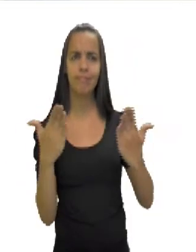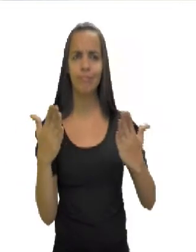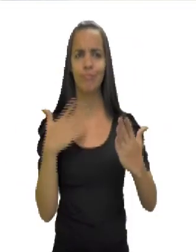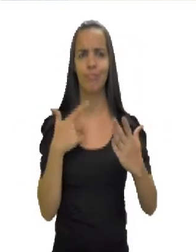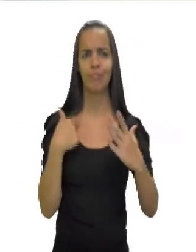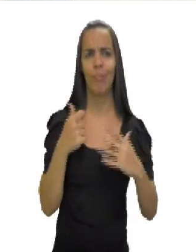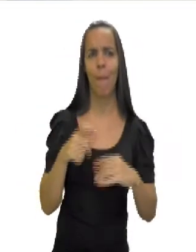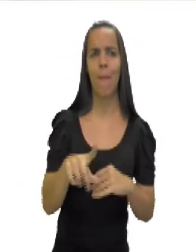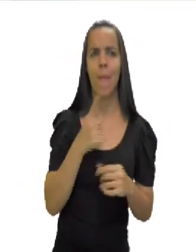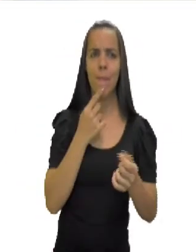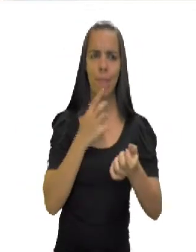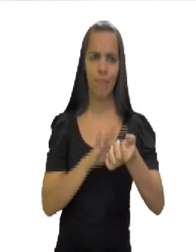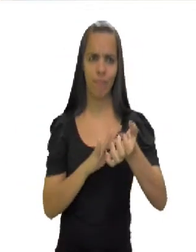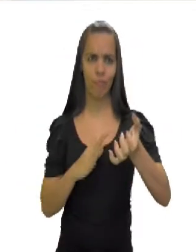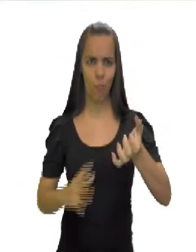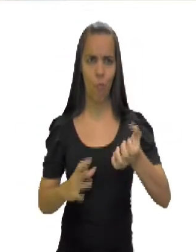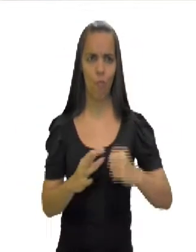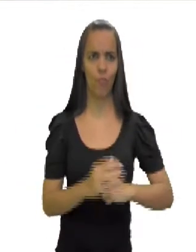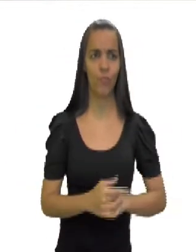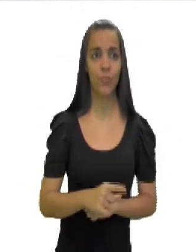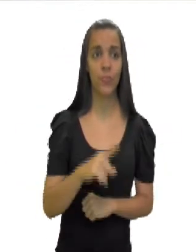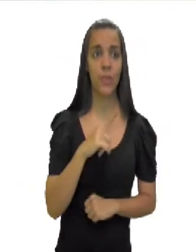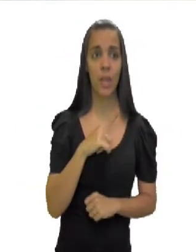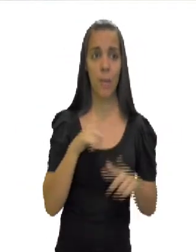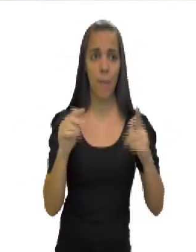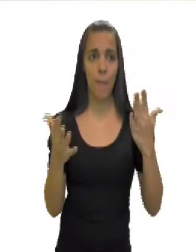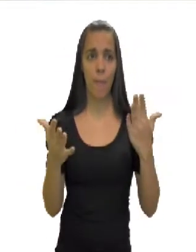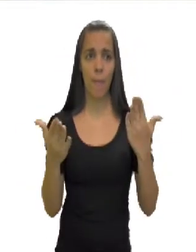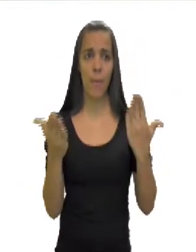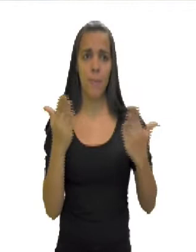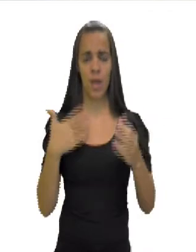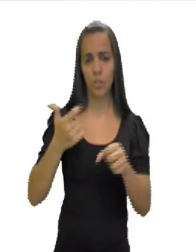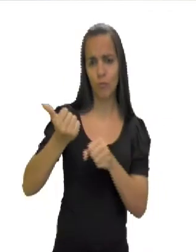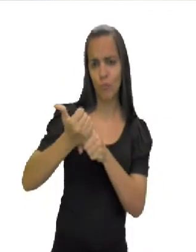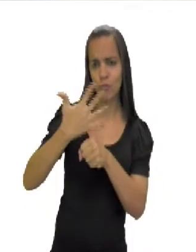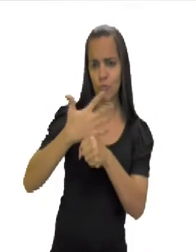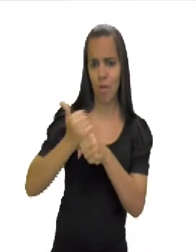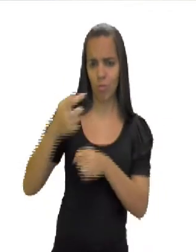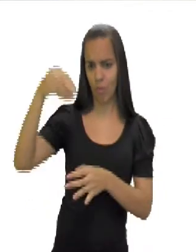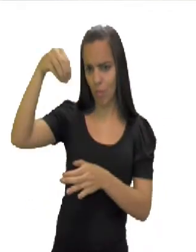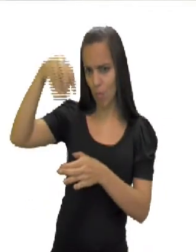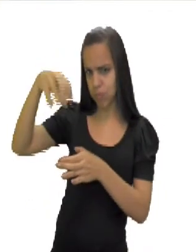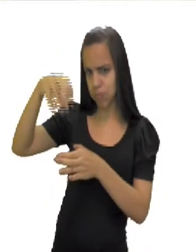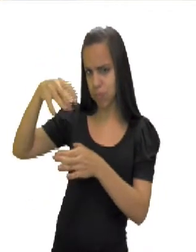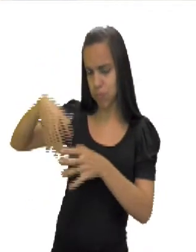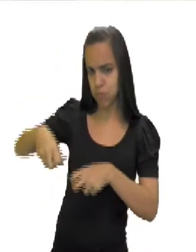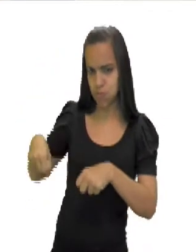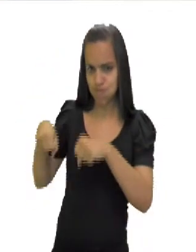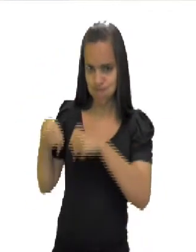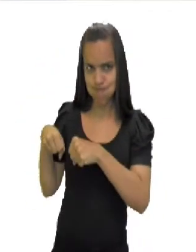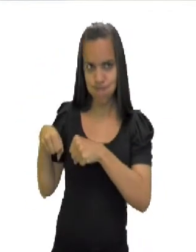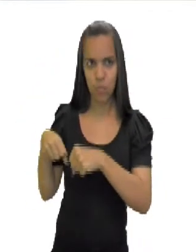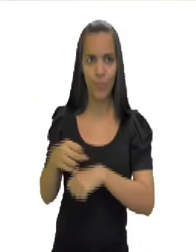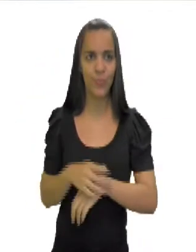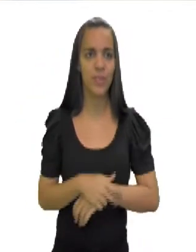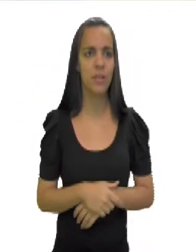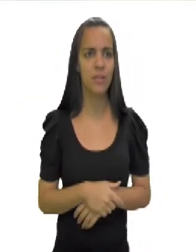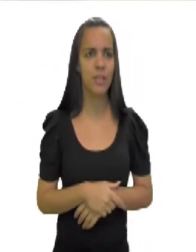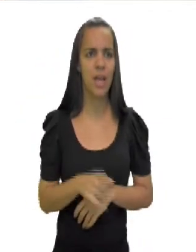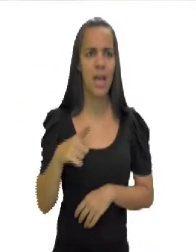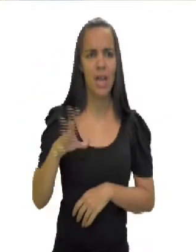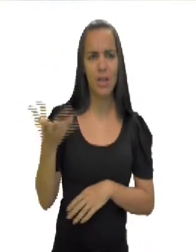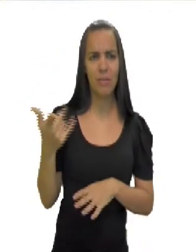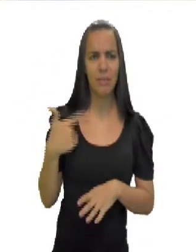coágulo sanguíneo com uma imagem de batatas contidas em um saco. De forma